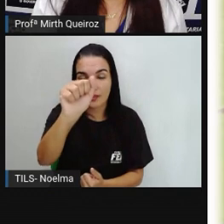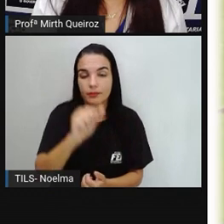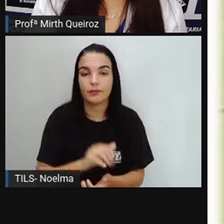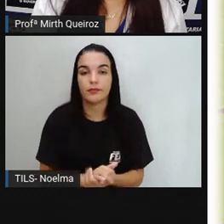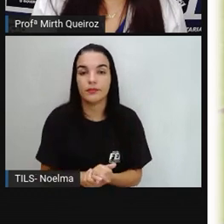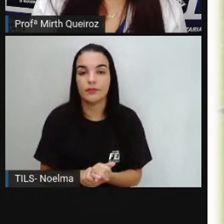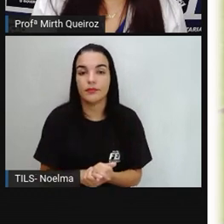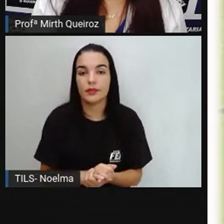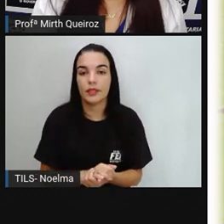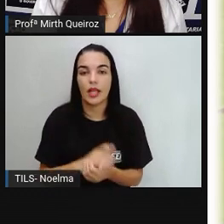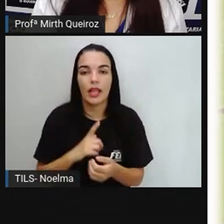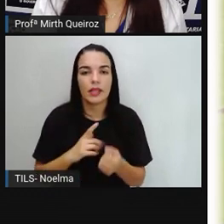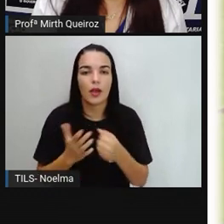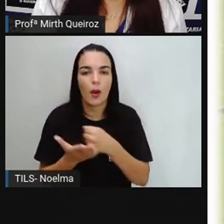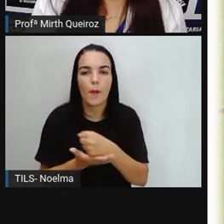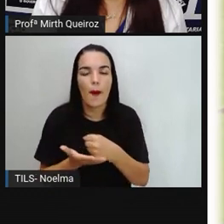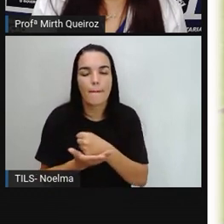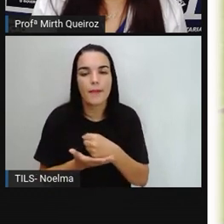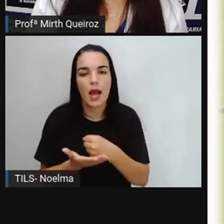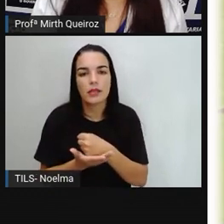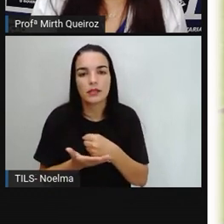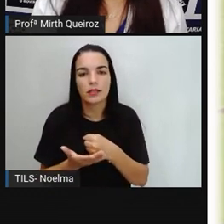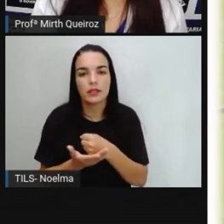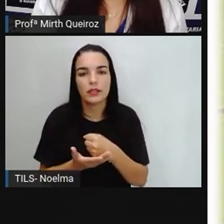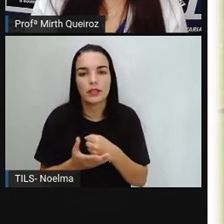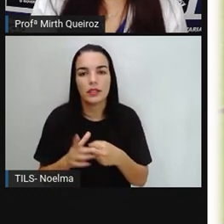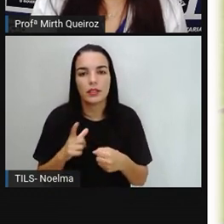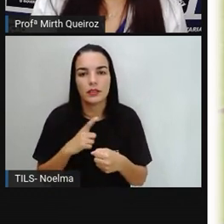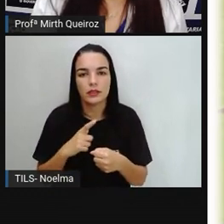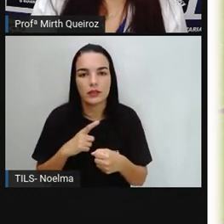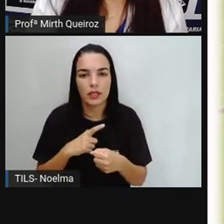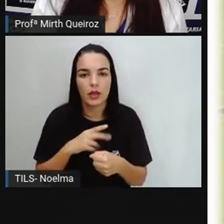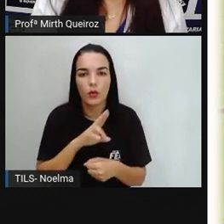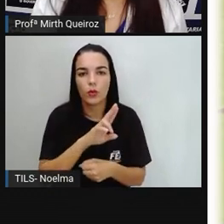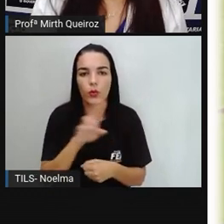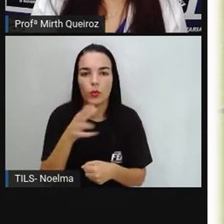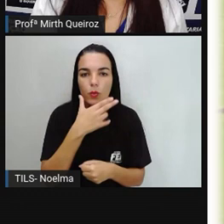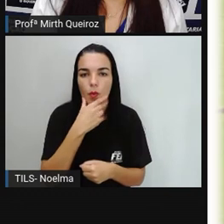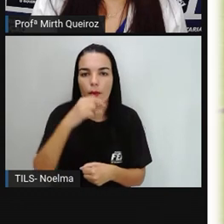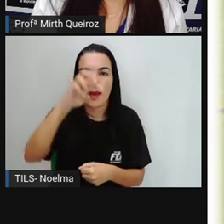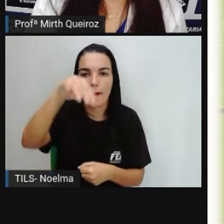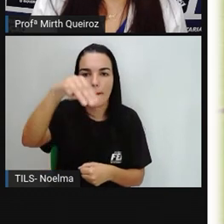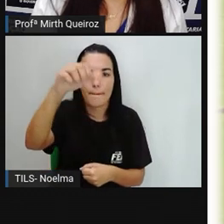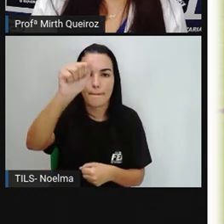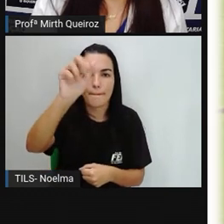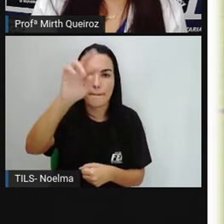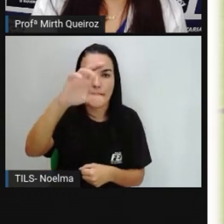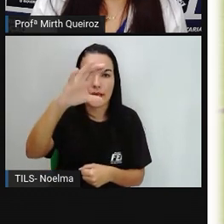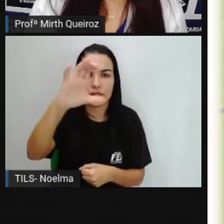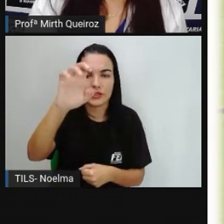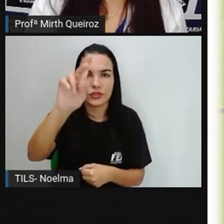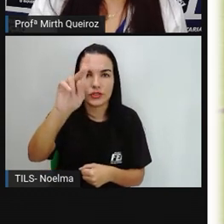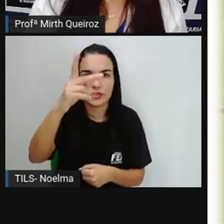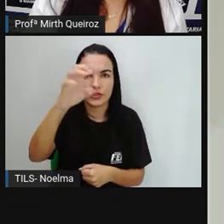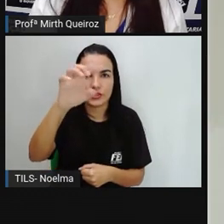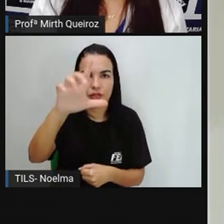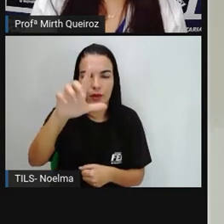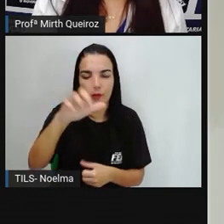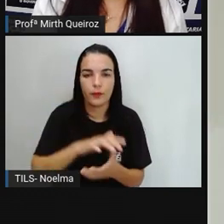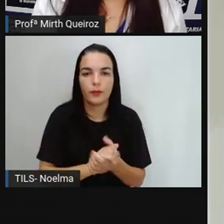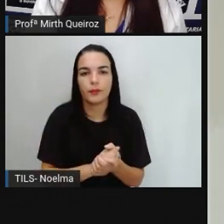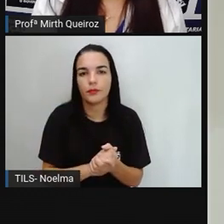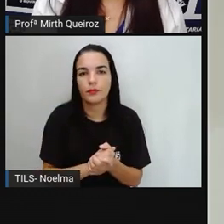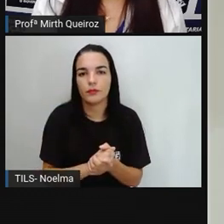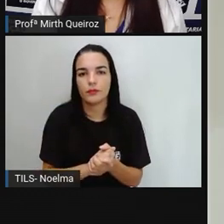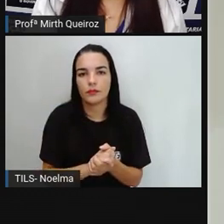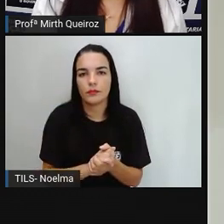baseado em uma versão de Marchek, ilustrações de Maurício Peneza.